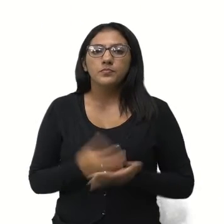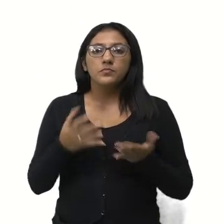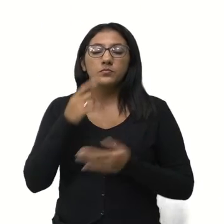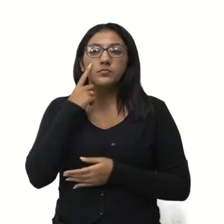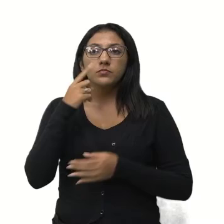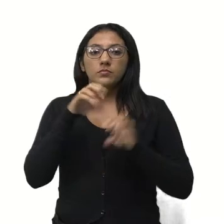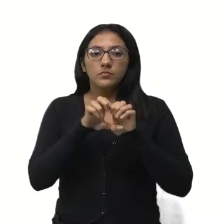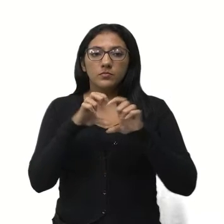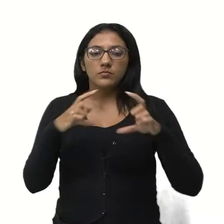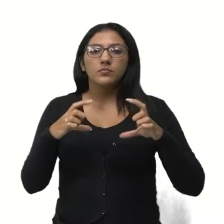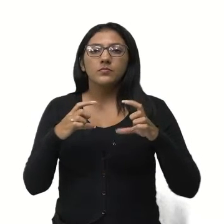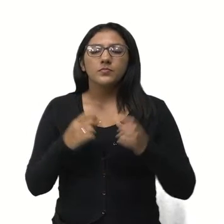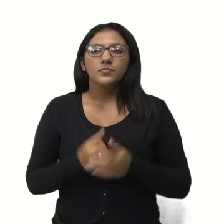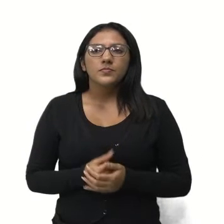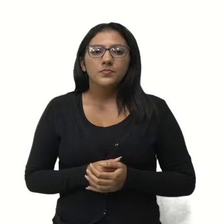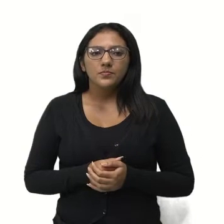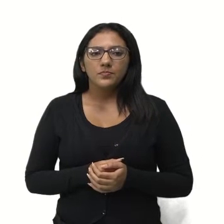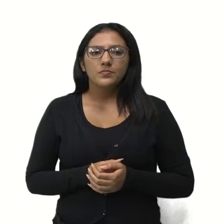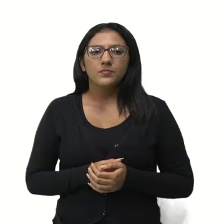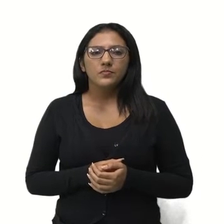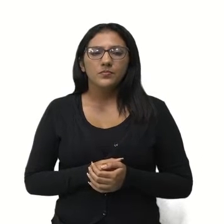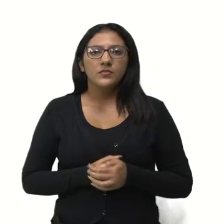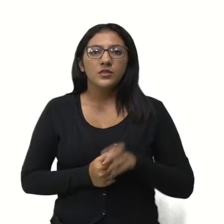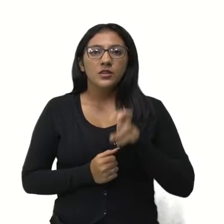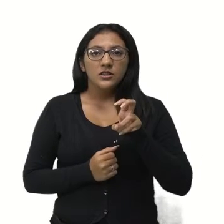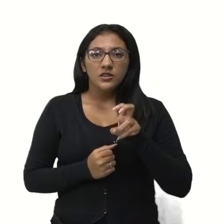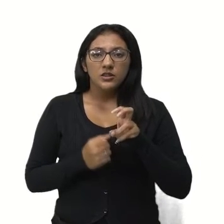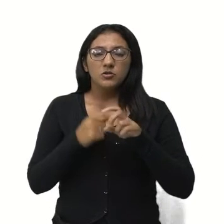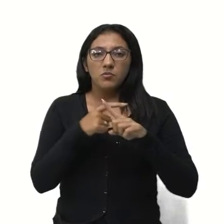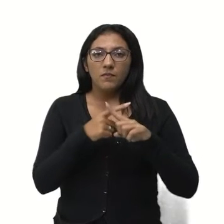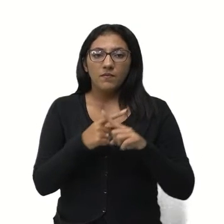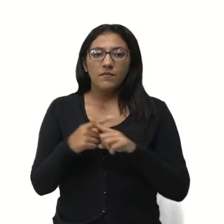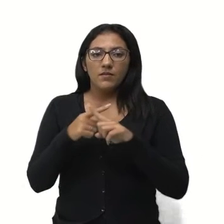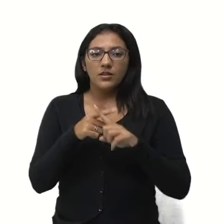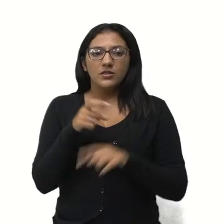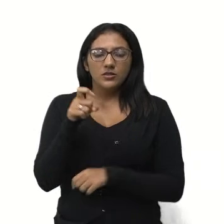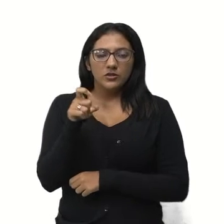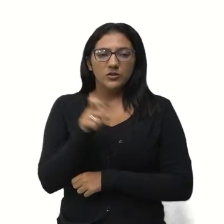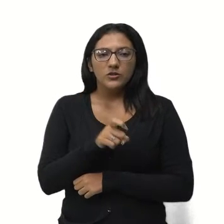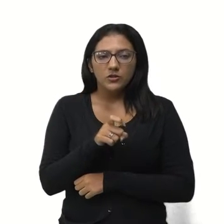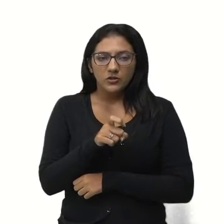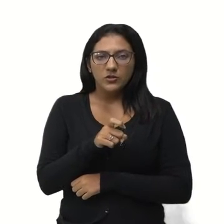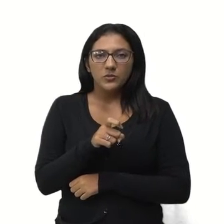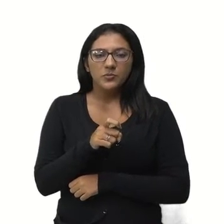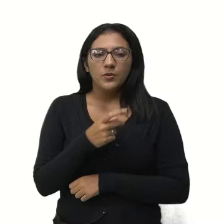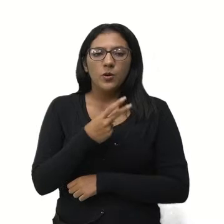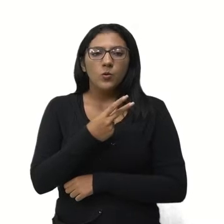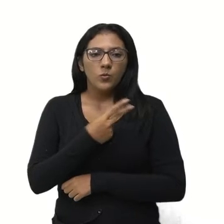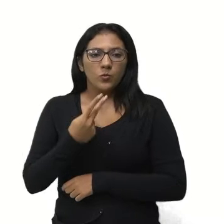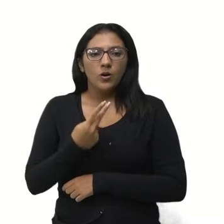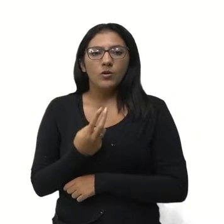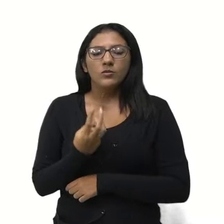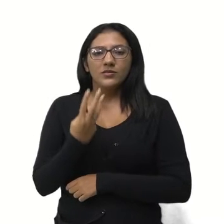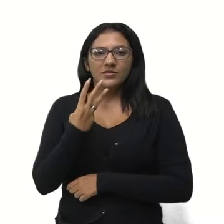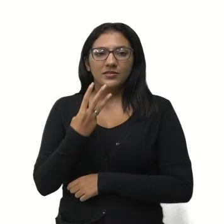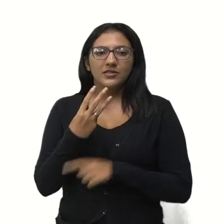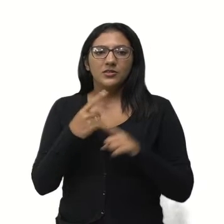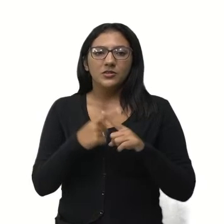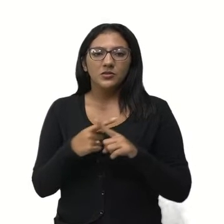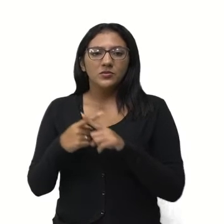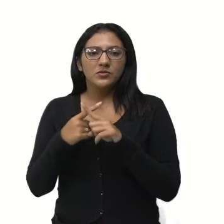aqui que o 5 vai multiplicar x e o 3 vai multiplicar